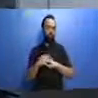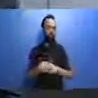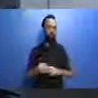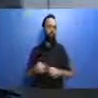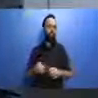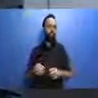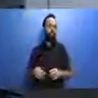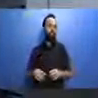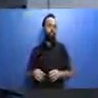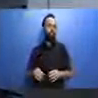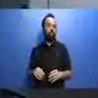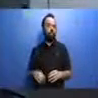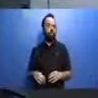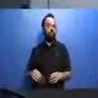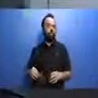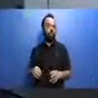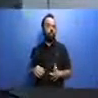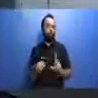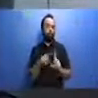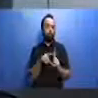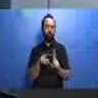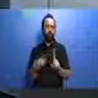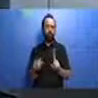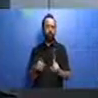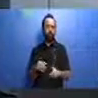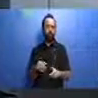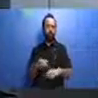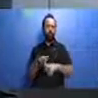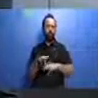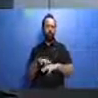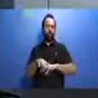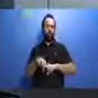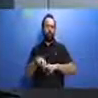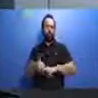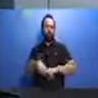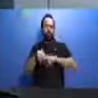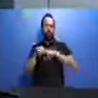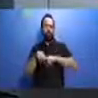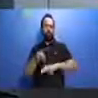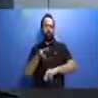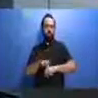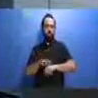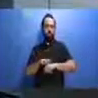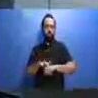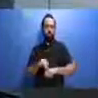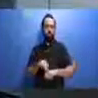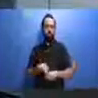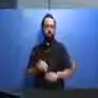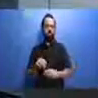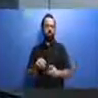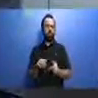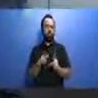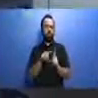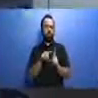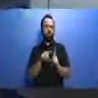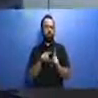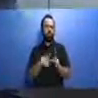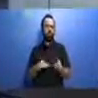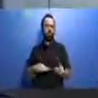da barriga d'água, o nome científico dele, Schistossoma mansoni. Aqui nós temos 2 organismos, o macho e a